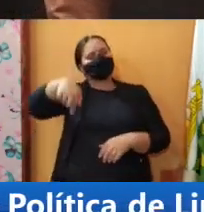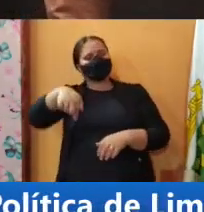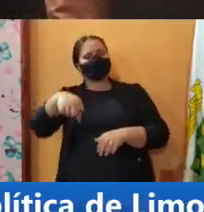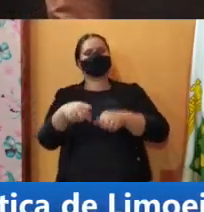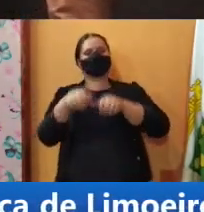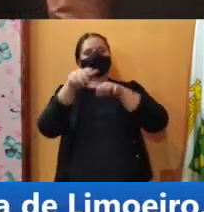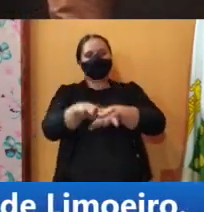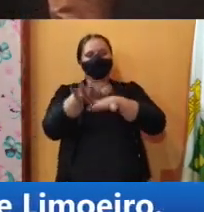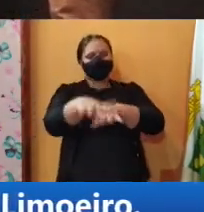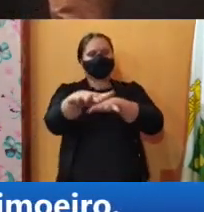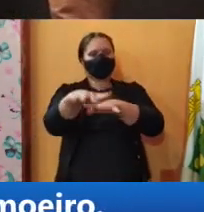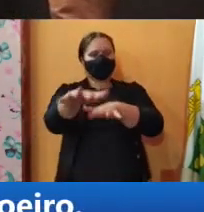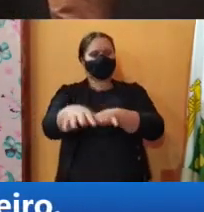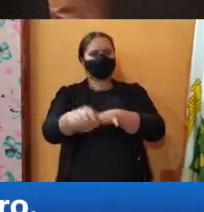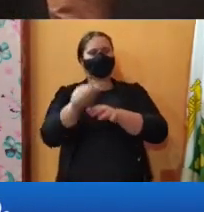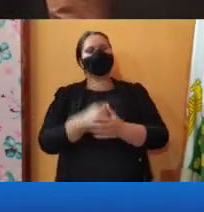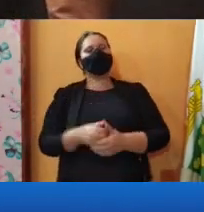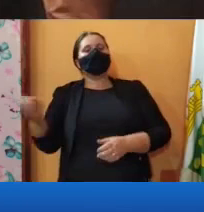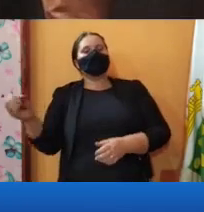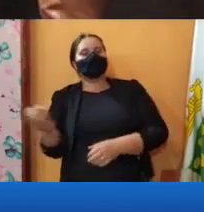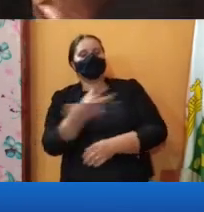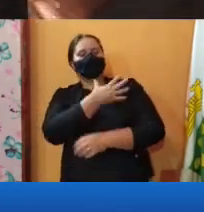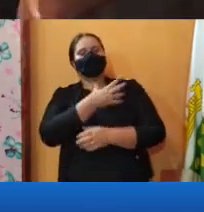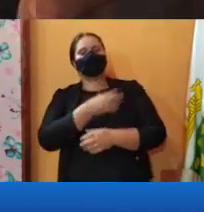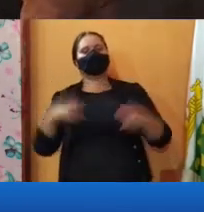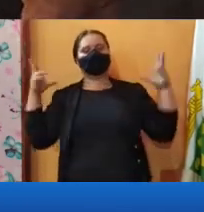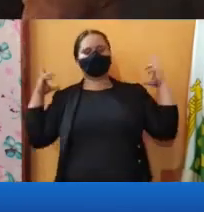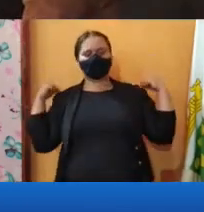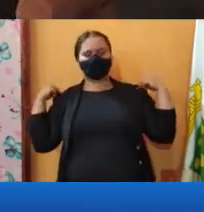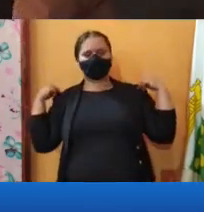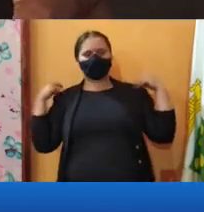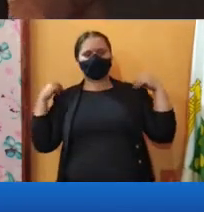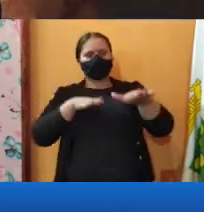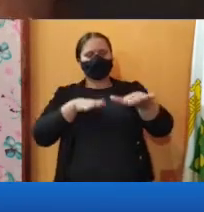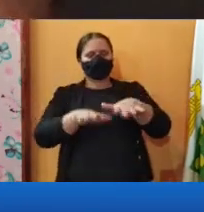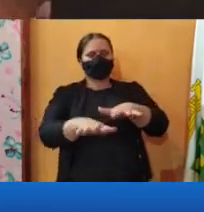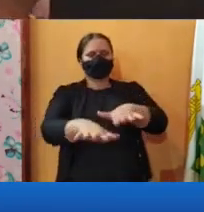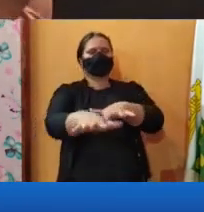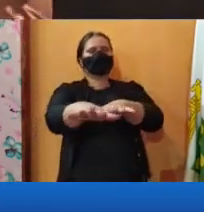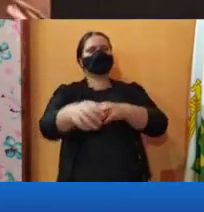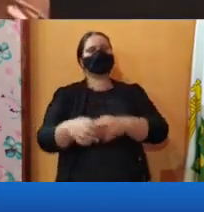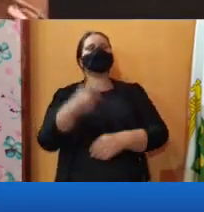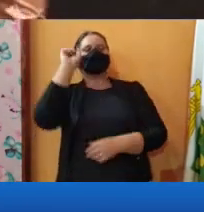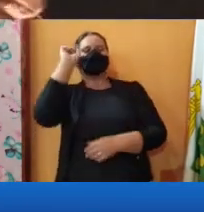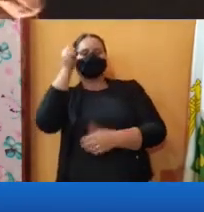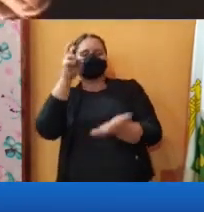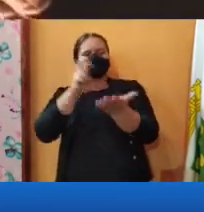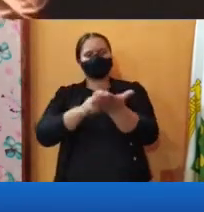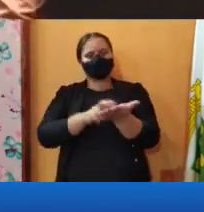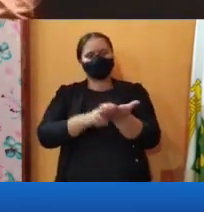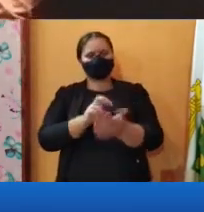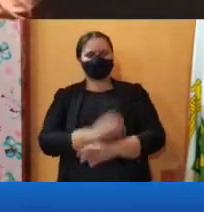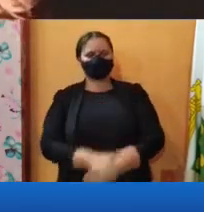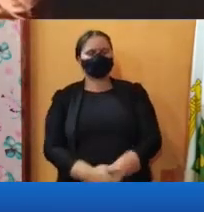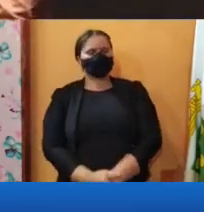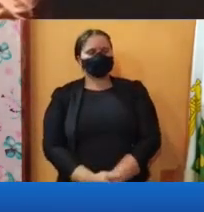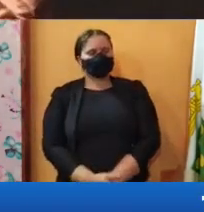cívico inaugural das novas instalações da Guarda Civil Municipal, 8 horas da manhã na Praça da Bandeira.